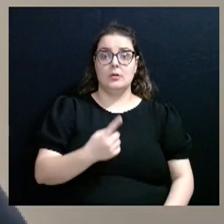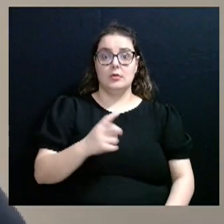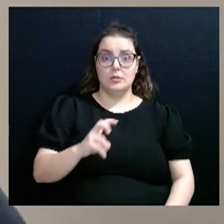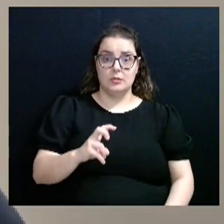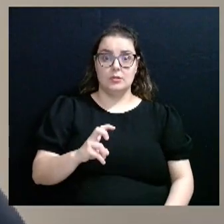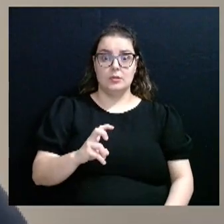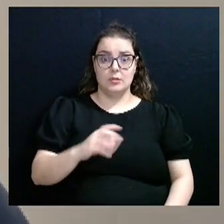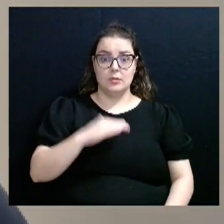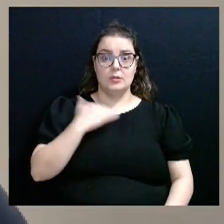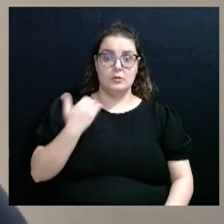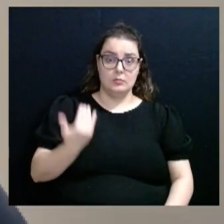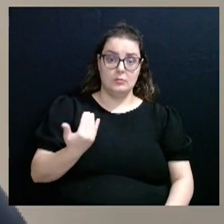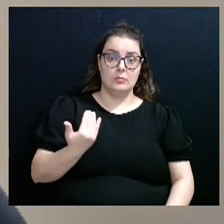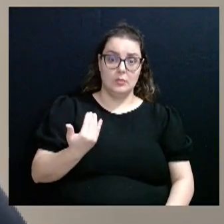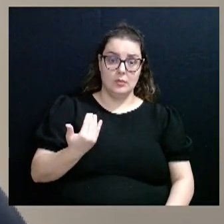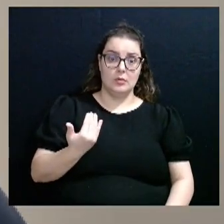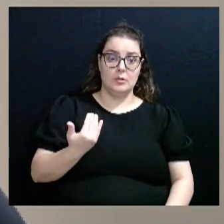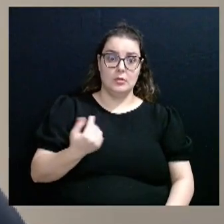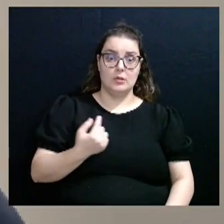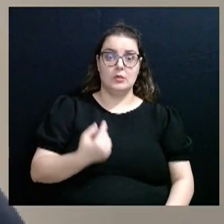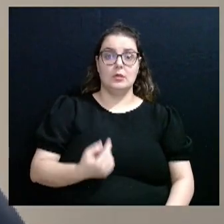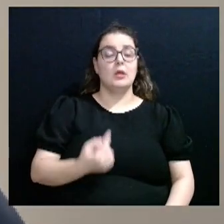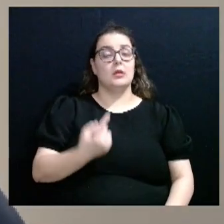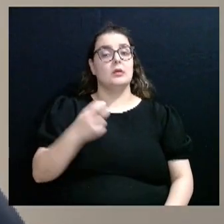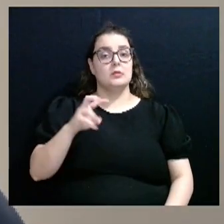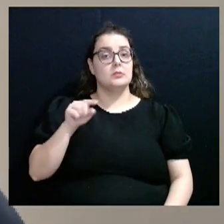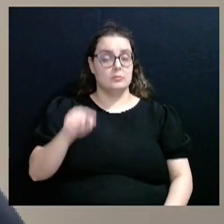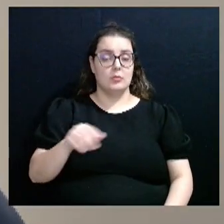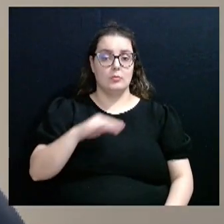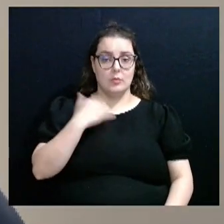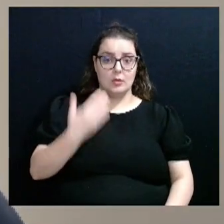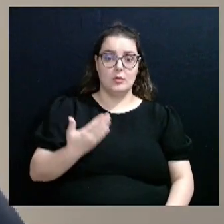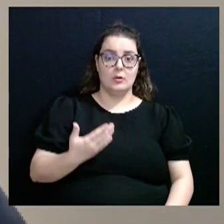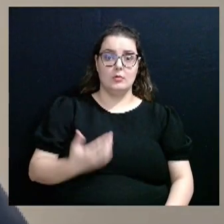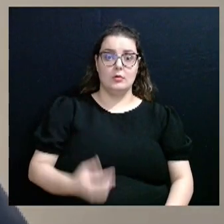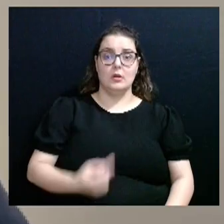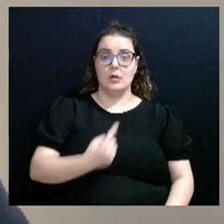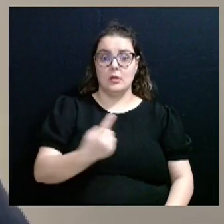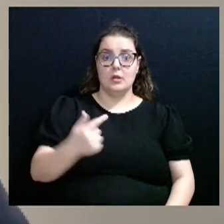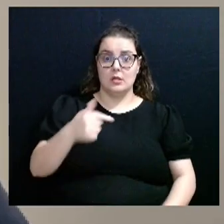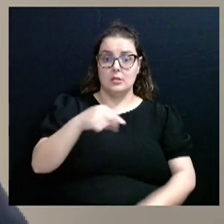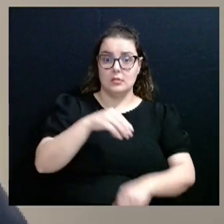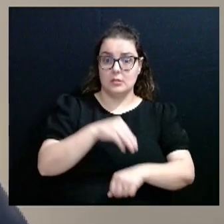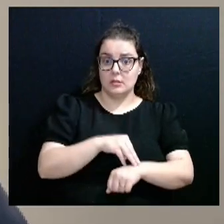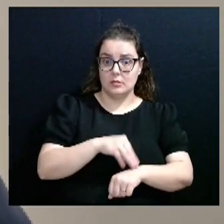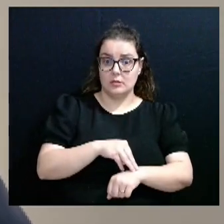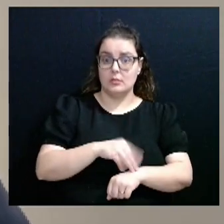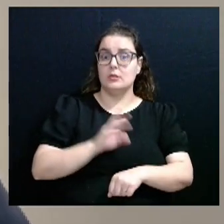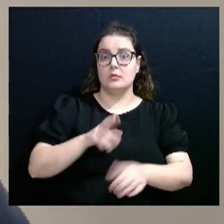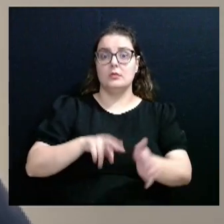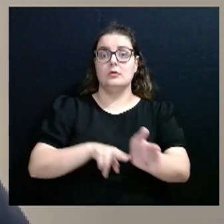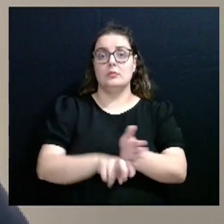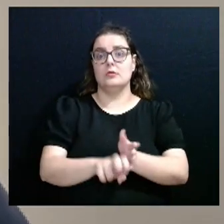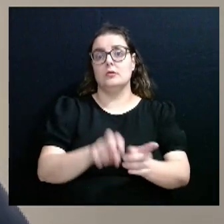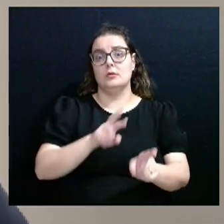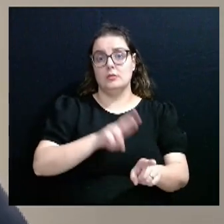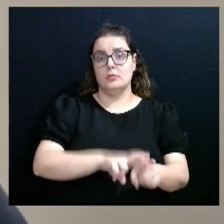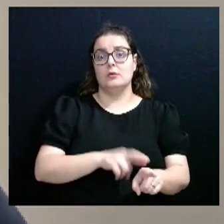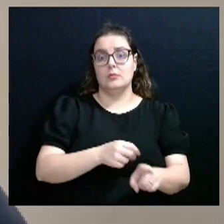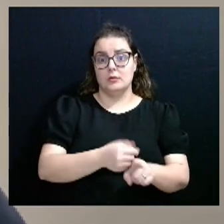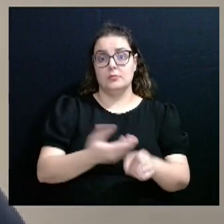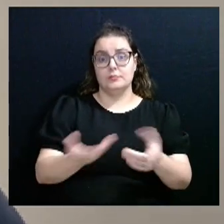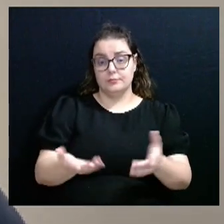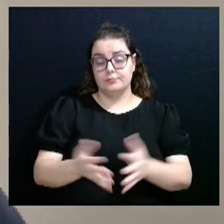no ano passado, e a gente sabe que a cada 7 minutos um homem diagnosticou câncer de próstata no passado, né? Então é um